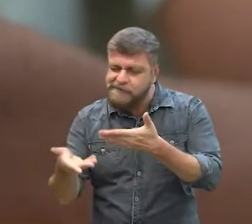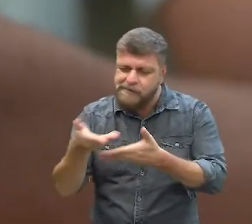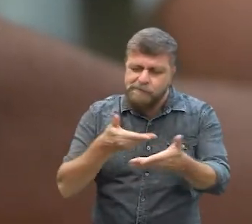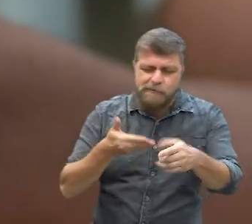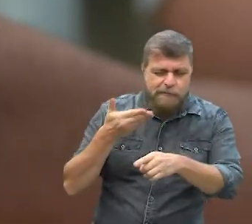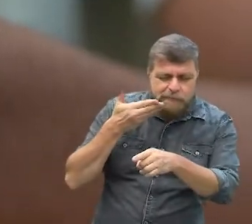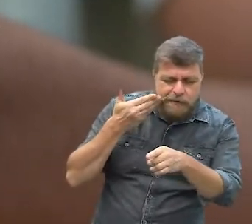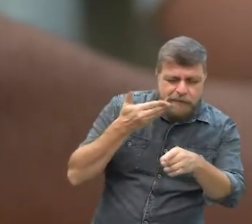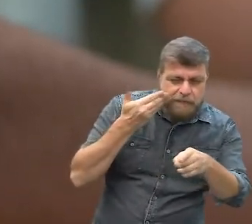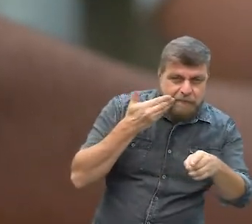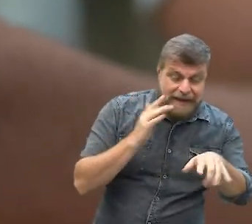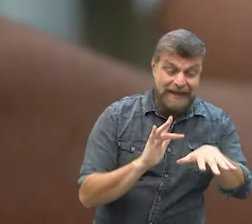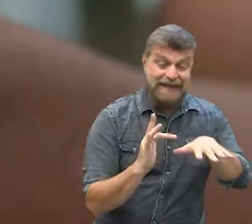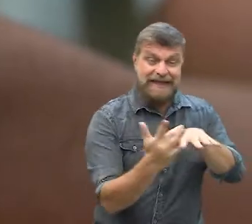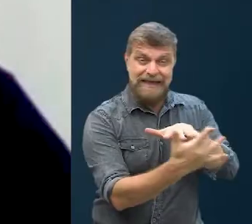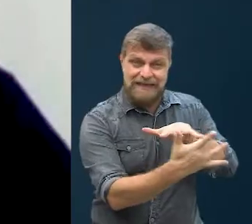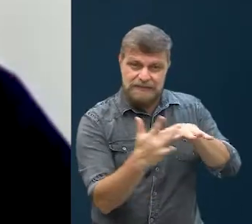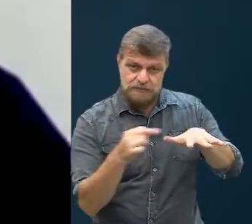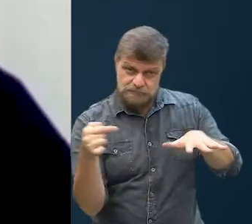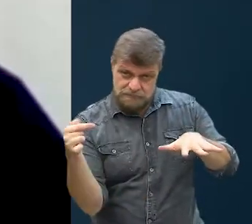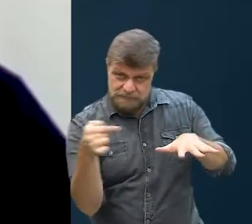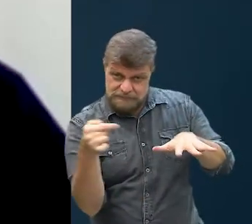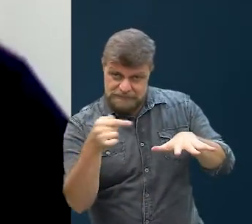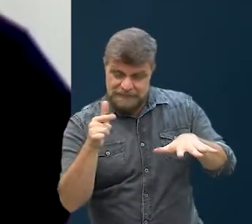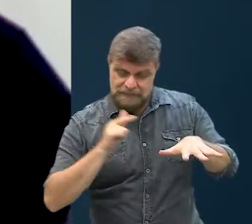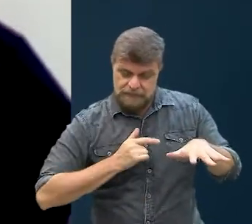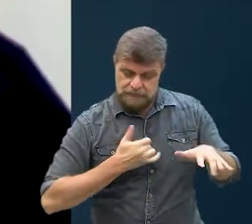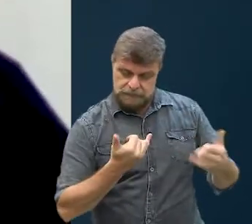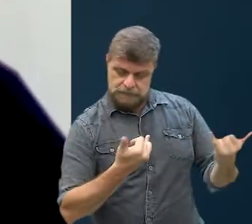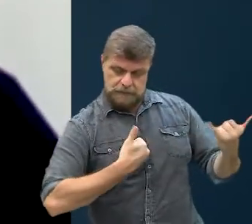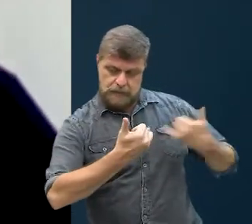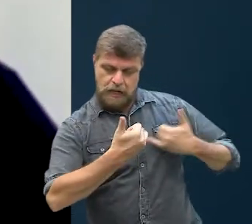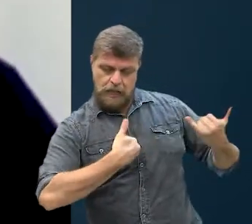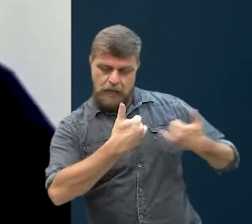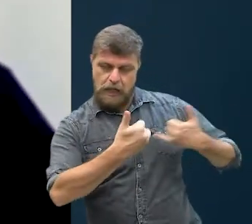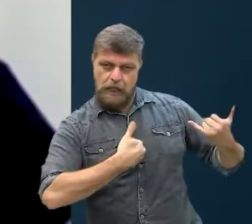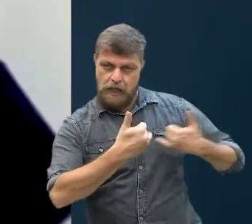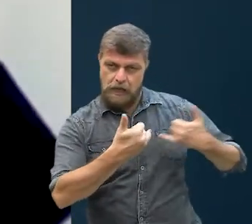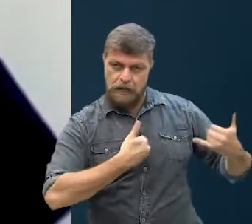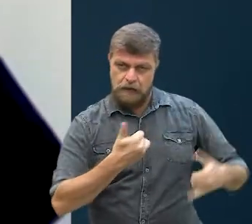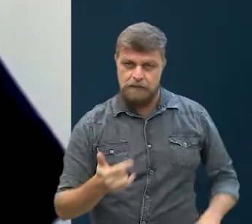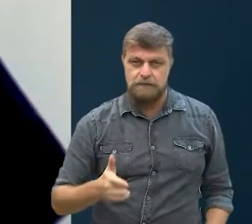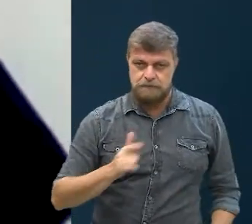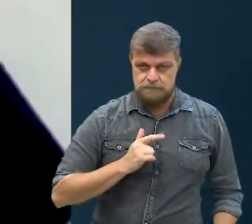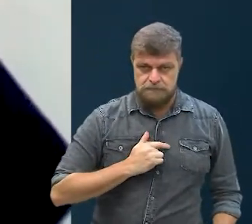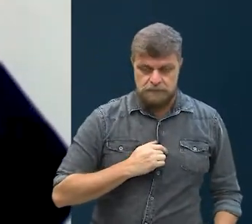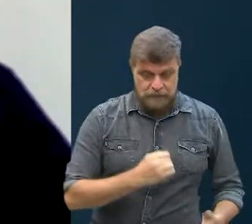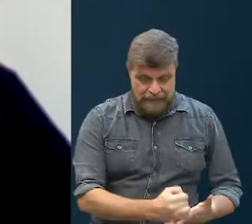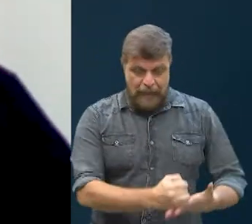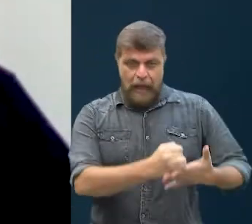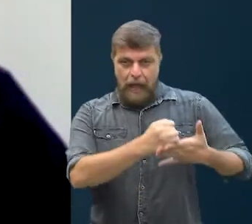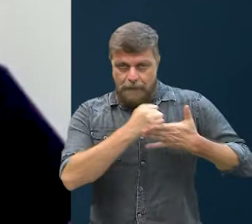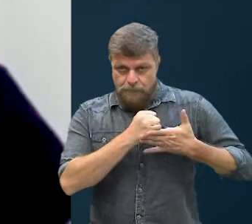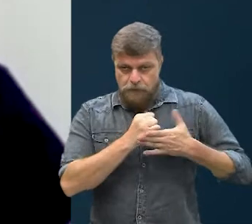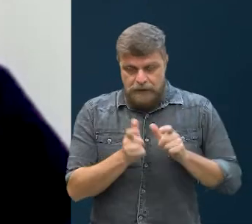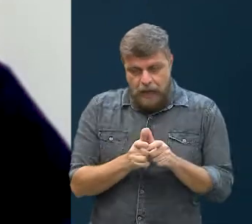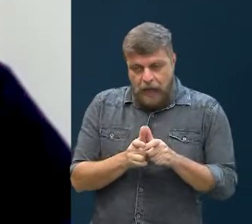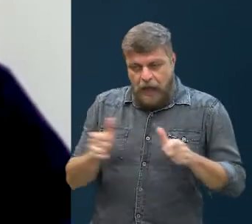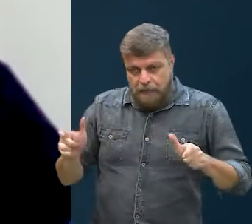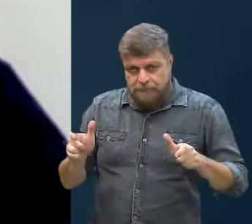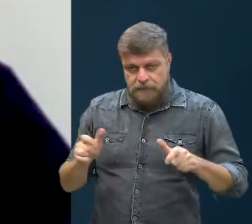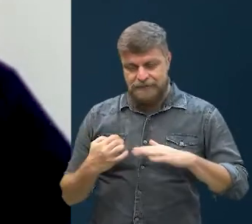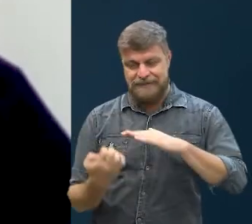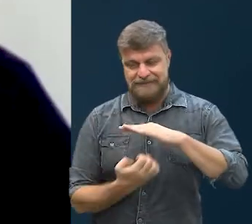outros. E as redes sociais, elas acabam trazendo isso como benefício para a maioria